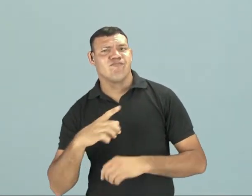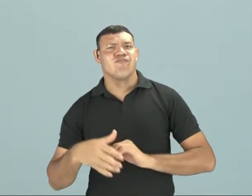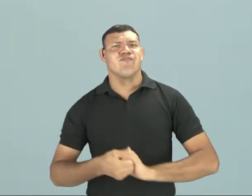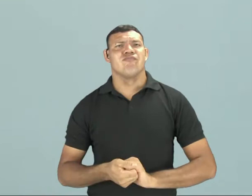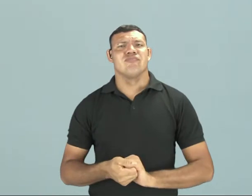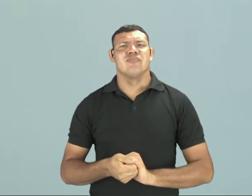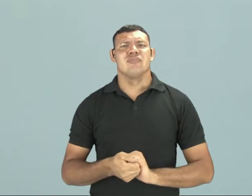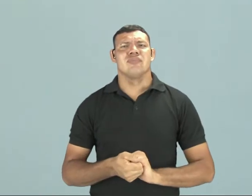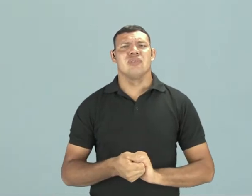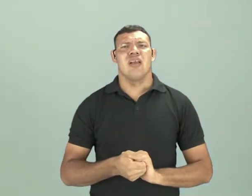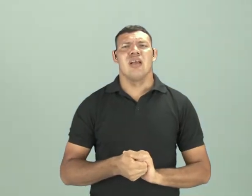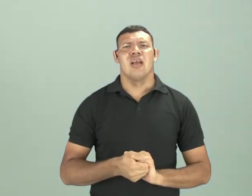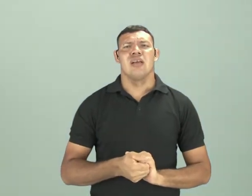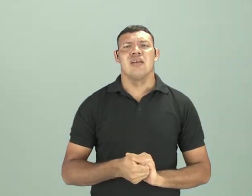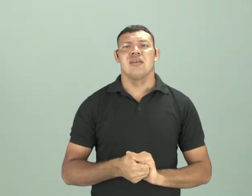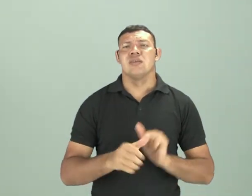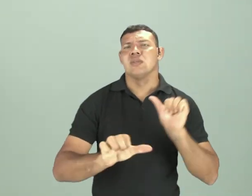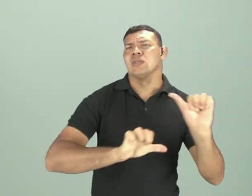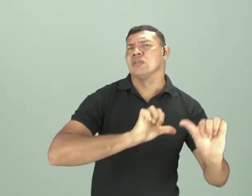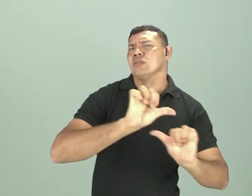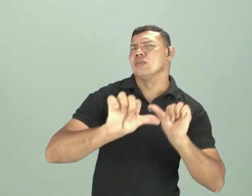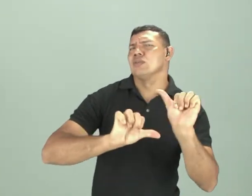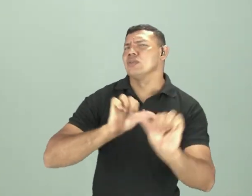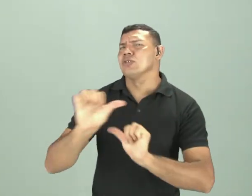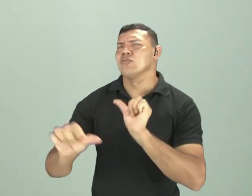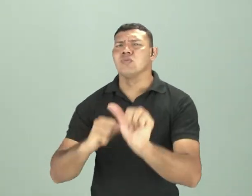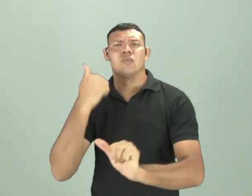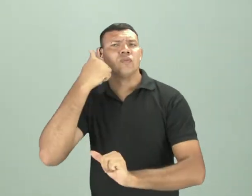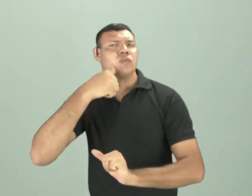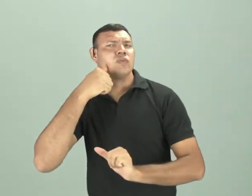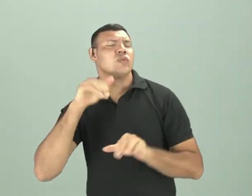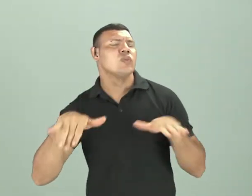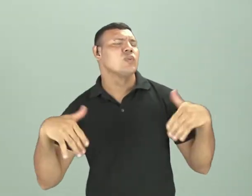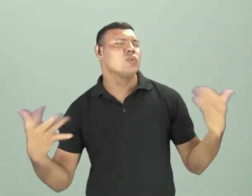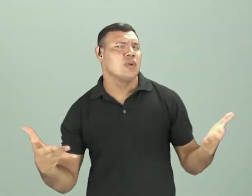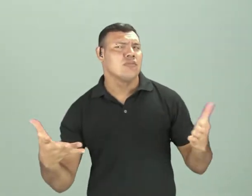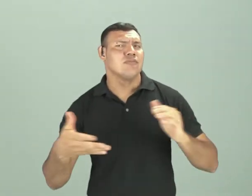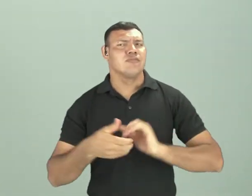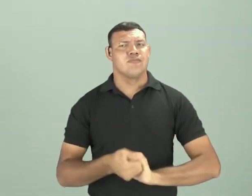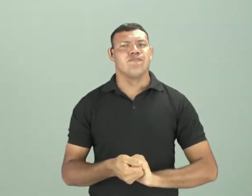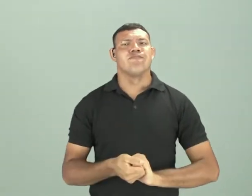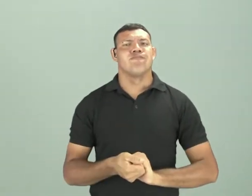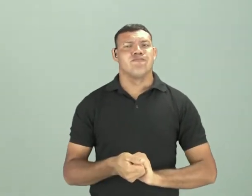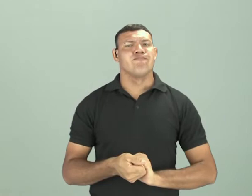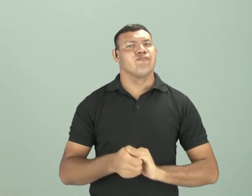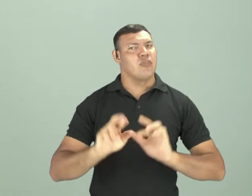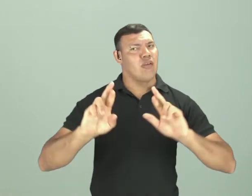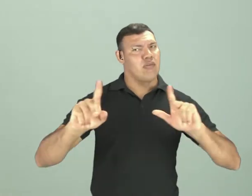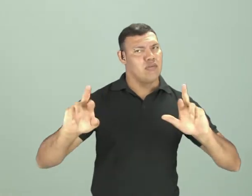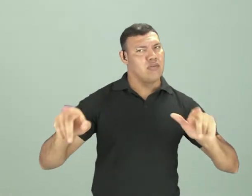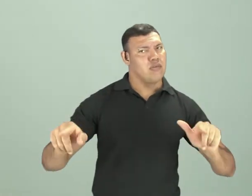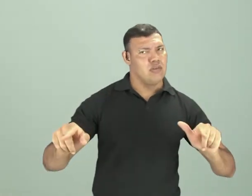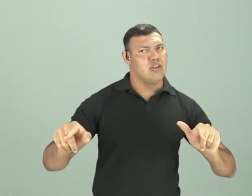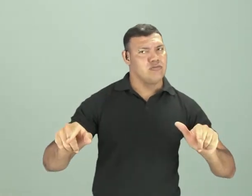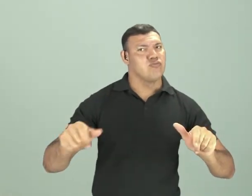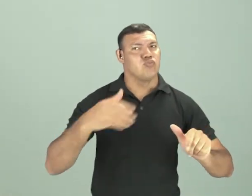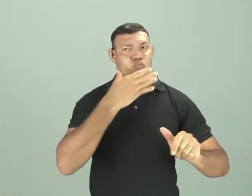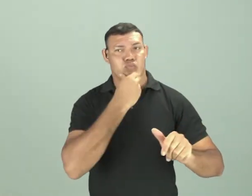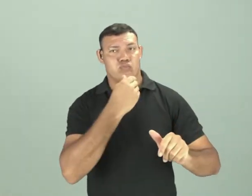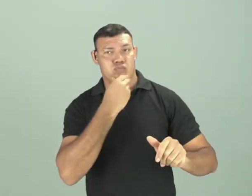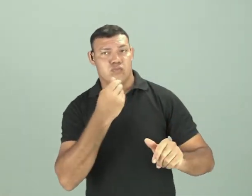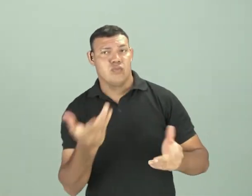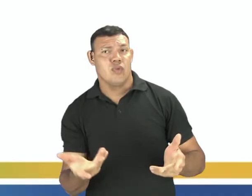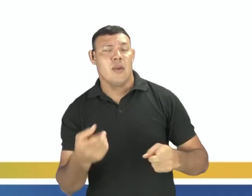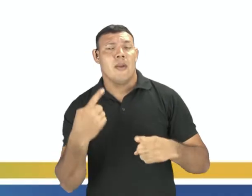Que mudanças podem existir nas mulheres? Então, as mudanças nas mulheres, elas são diferentes das dos meninos,